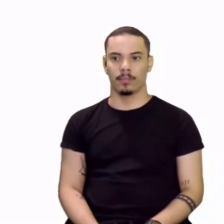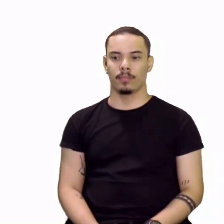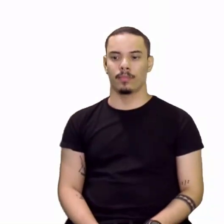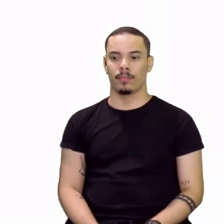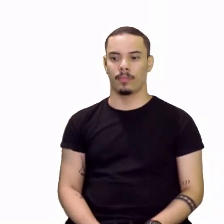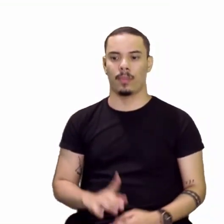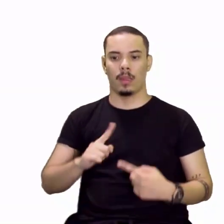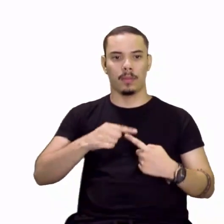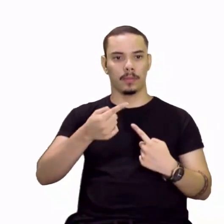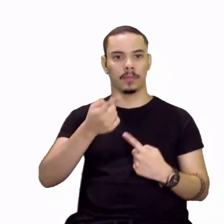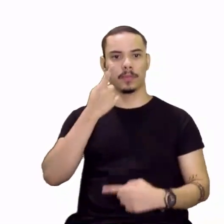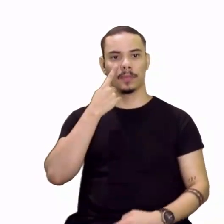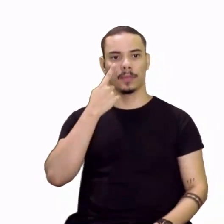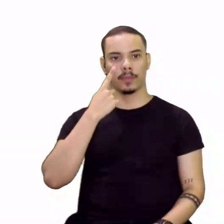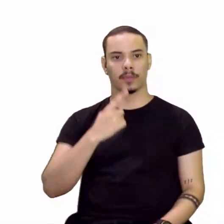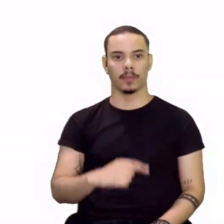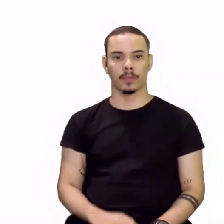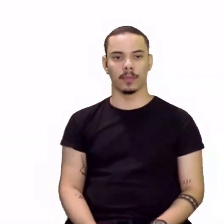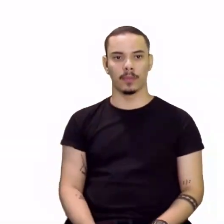para o próximo.